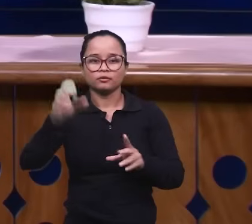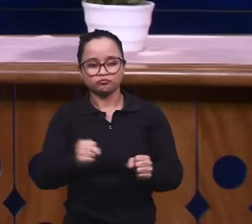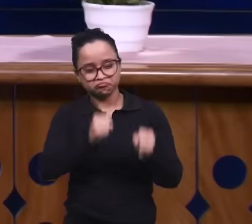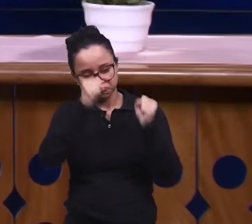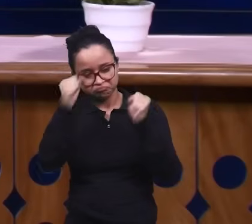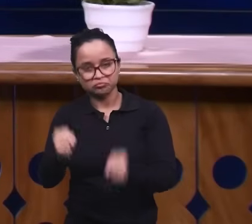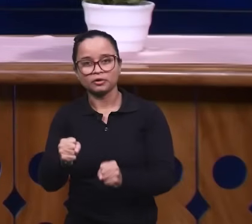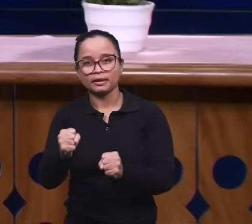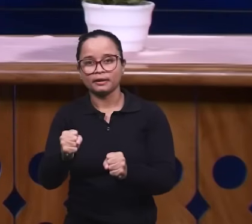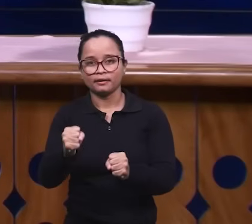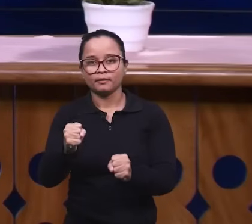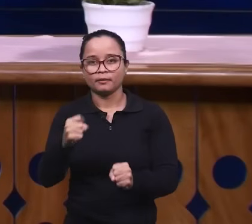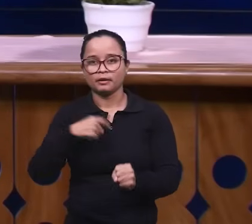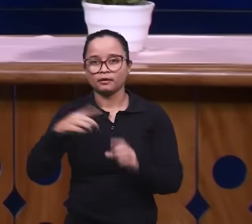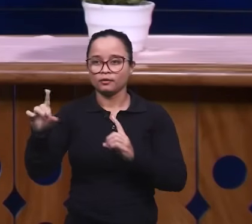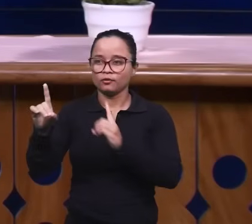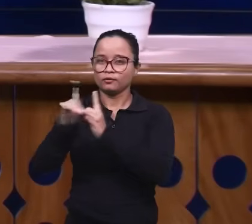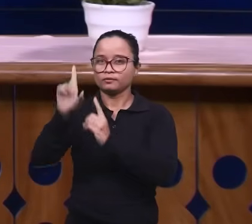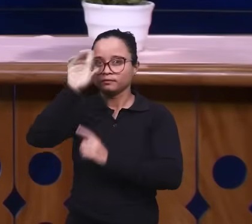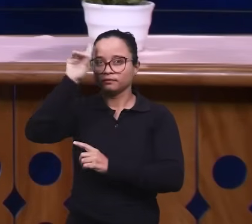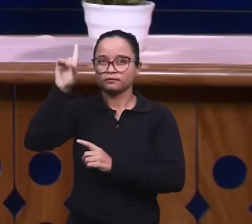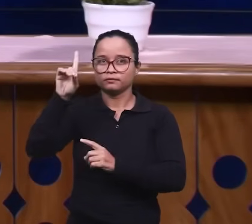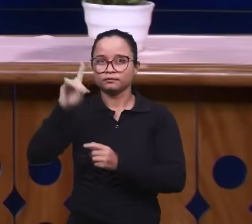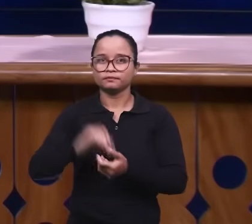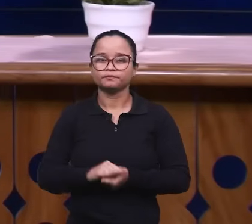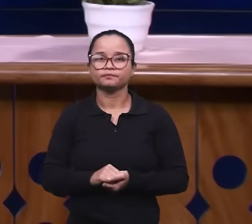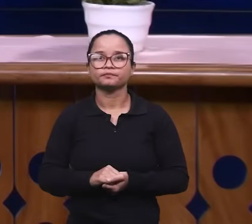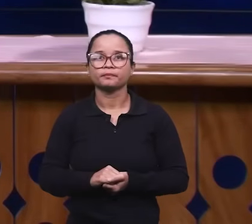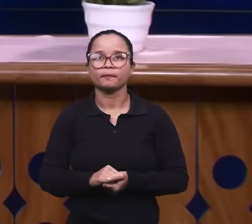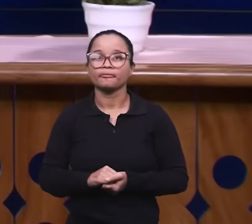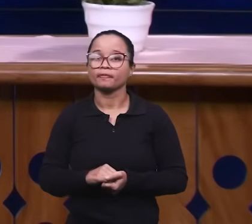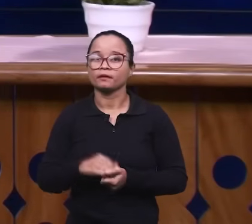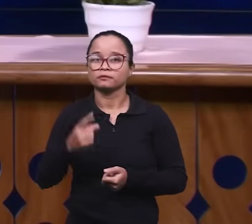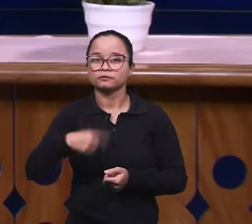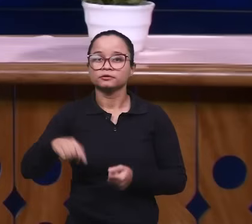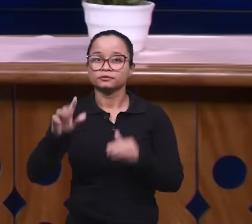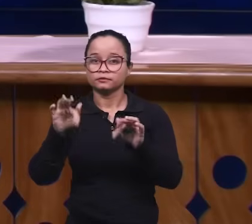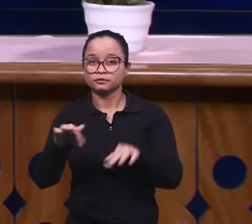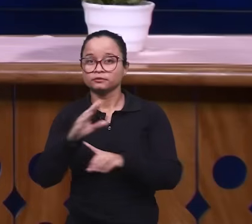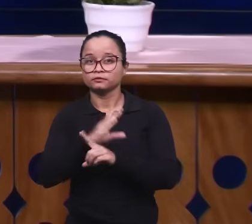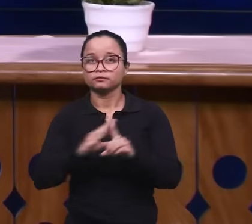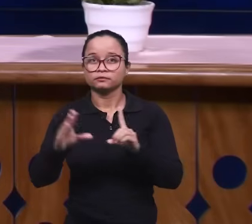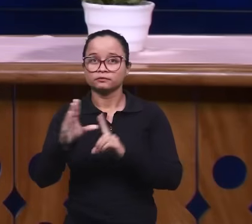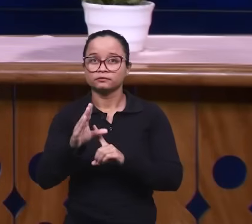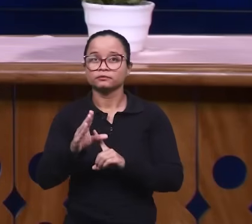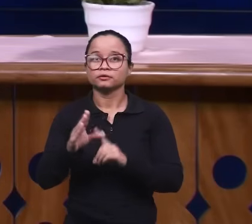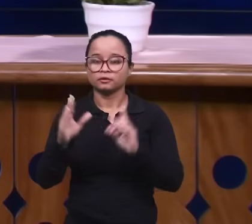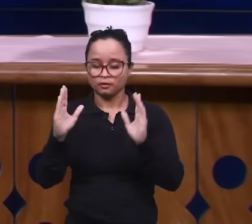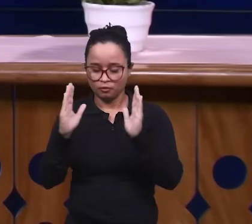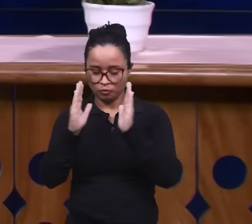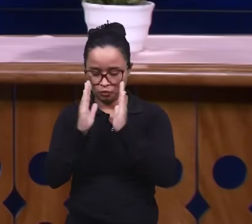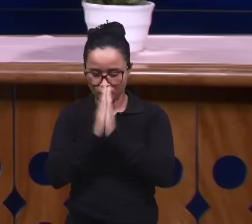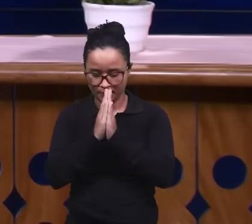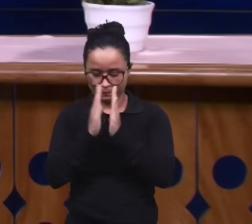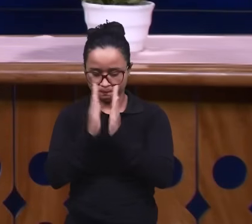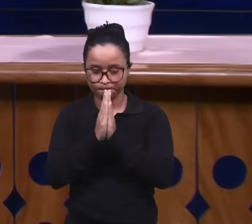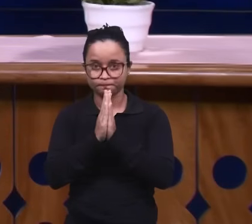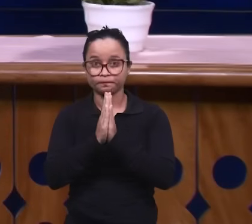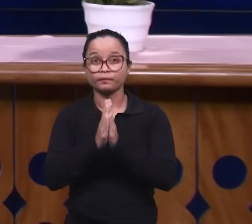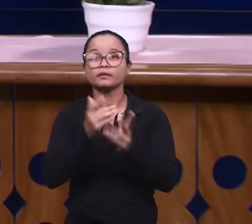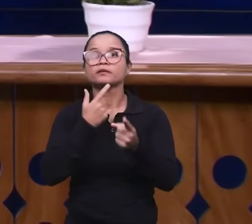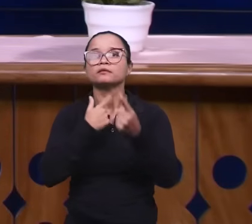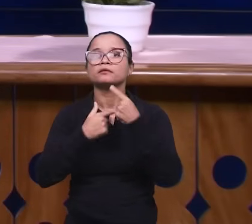de levar o homem ao seu encontro. Estamos encerrando o nosso culto, vamos fazer a nossa oração. Aqueles